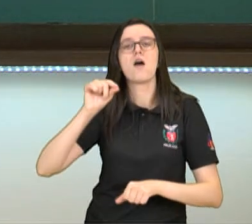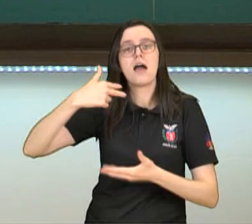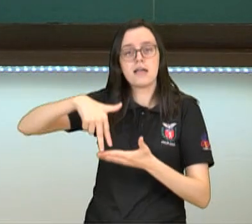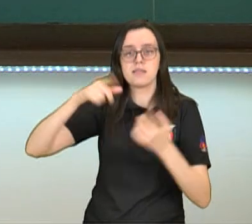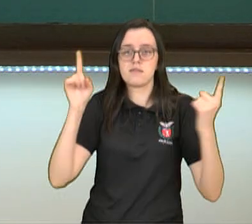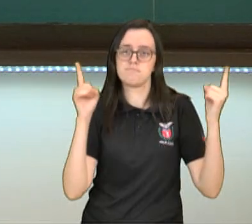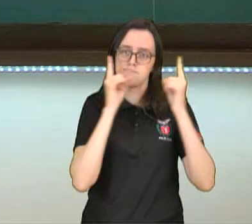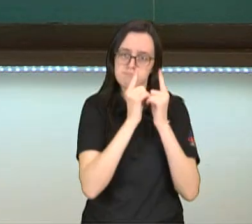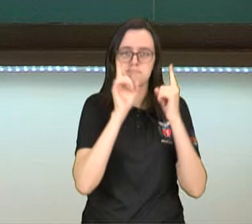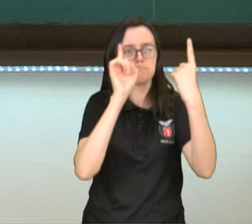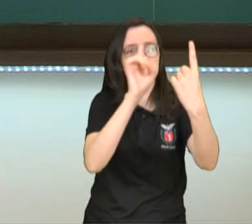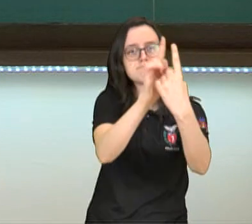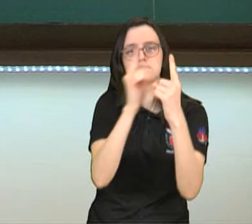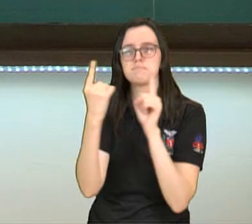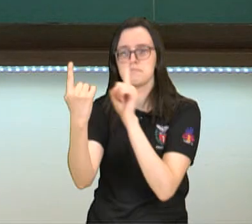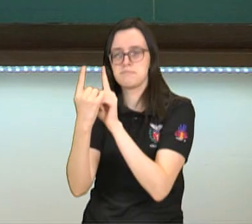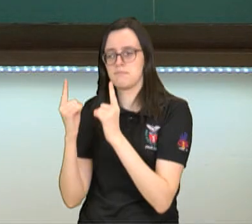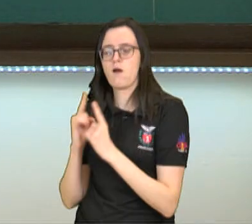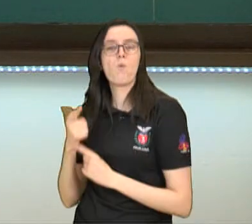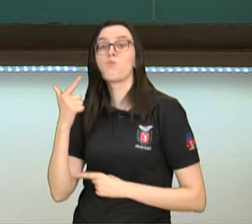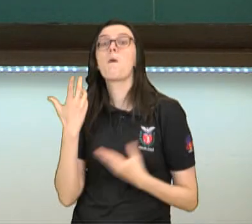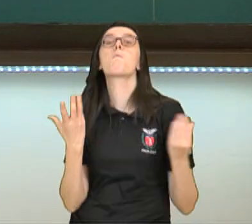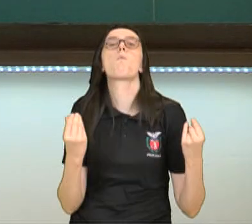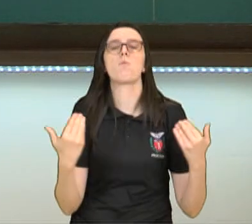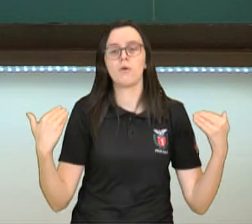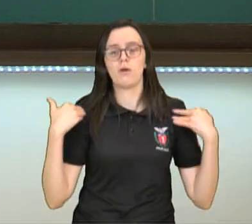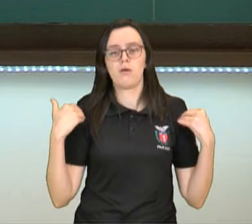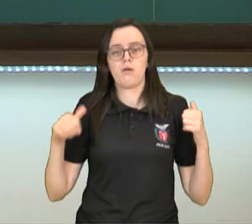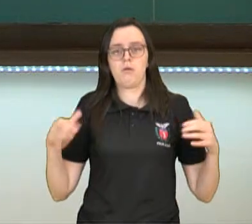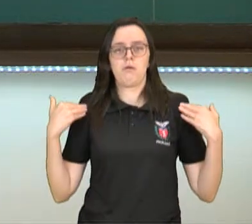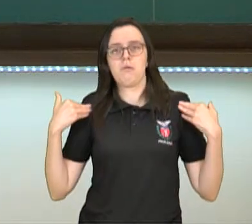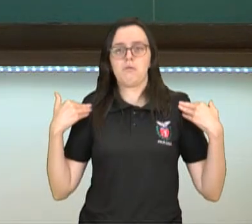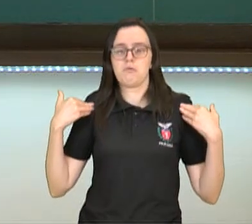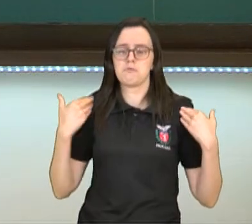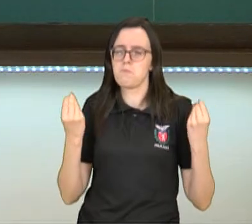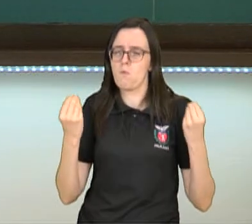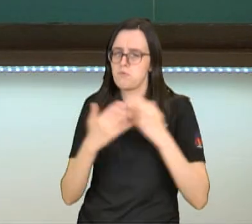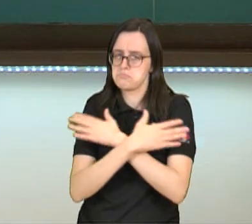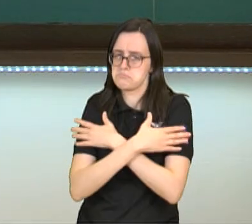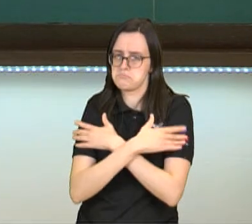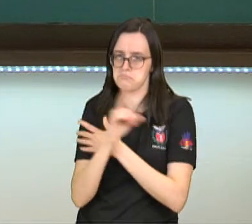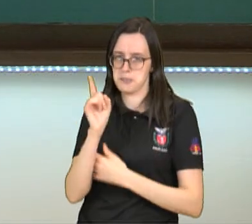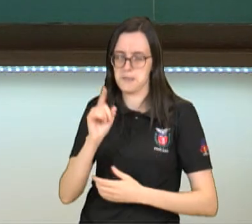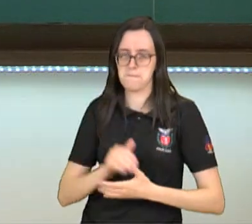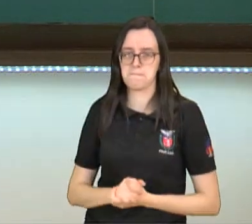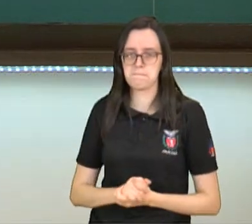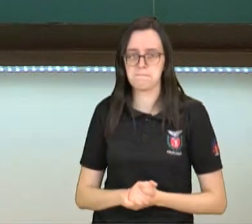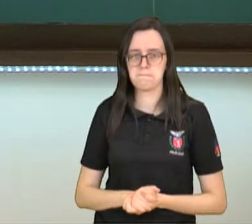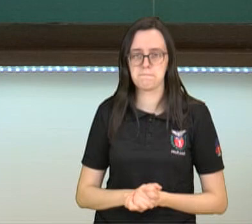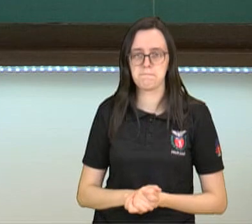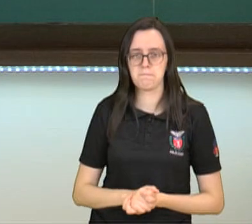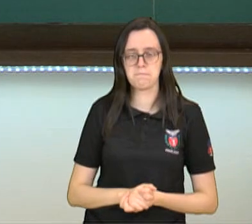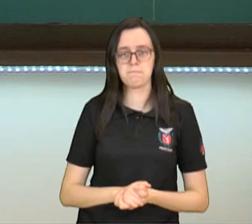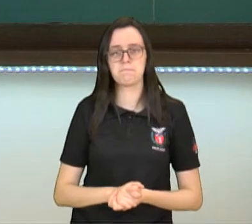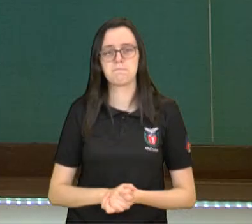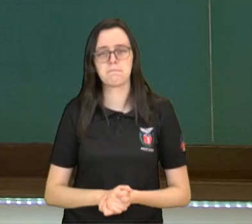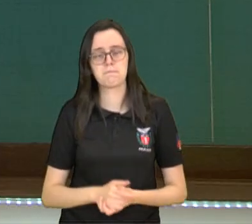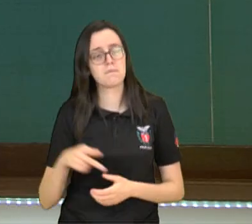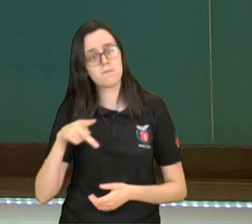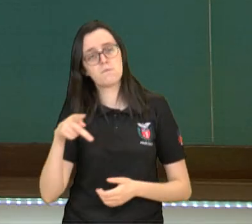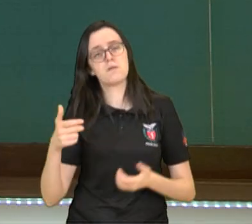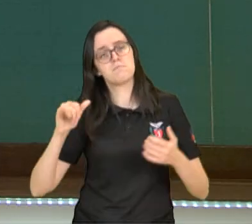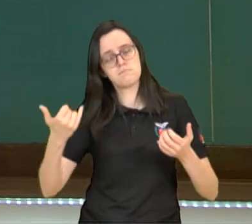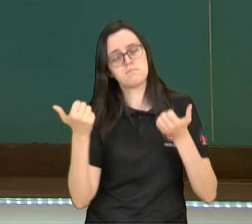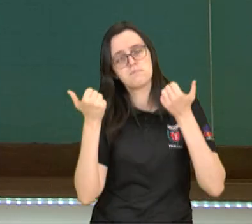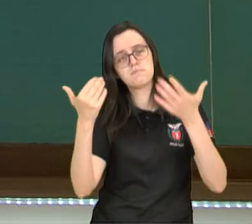em casais e nós não temos tanto essa movimentação dos membros superiores. A prof está